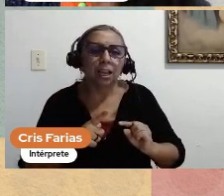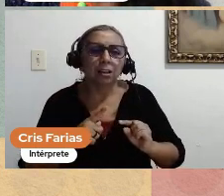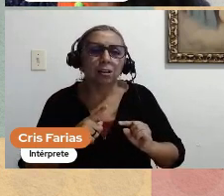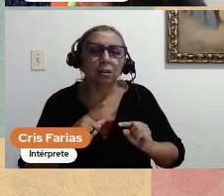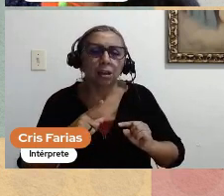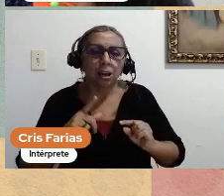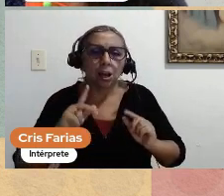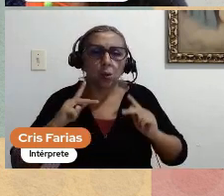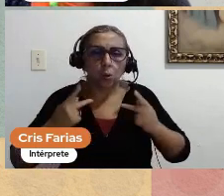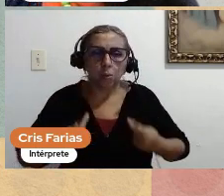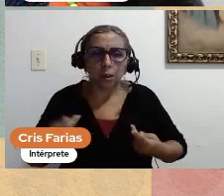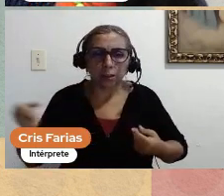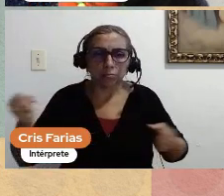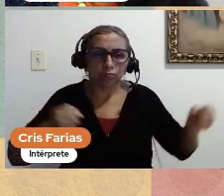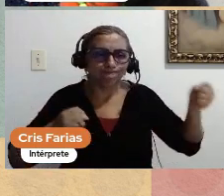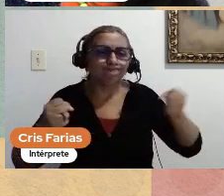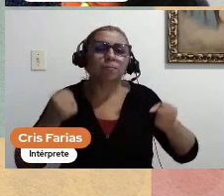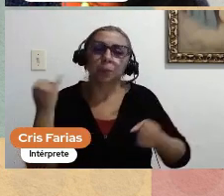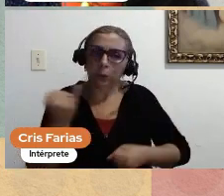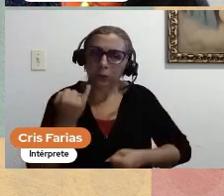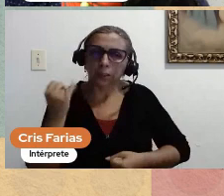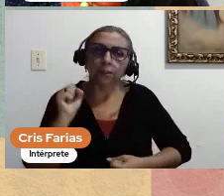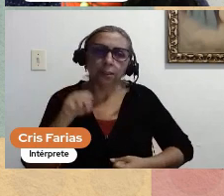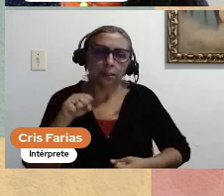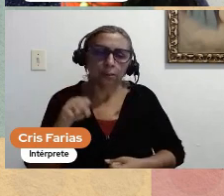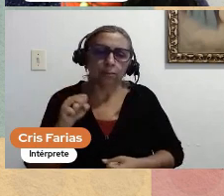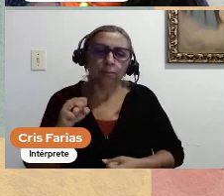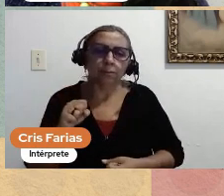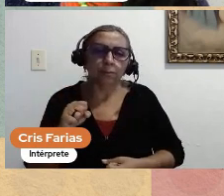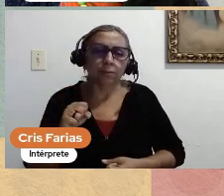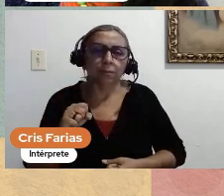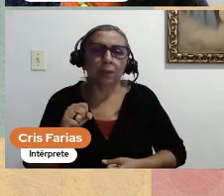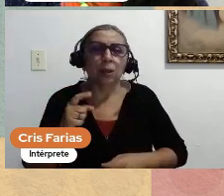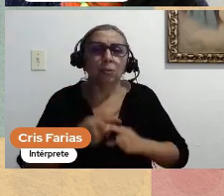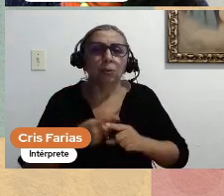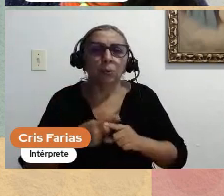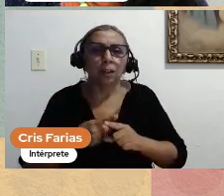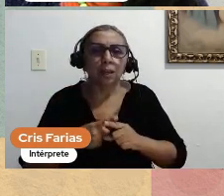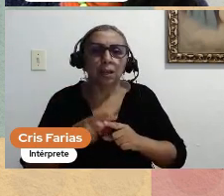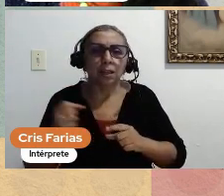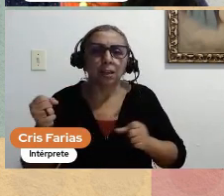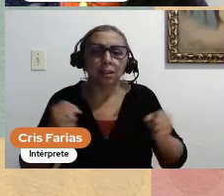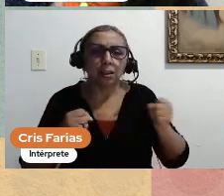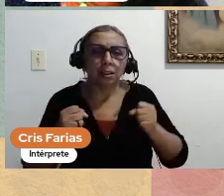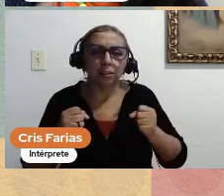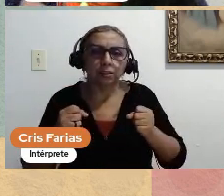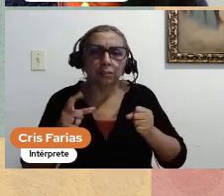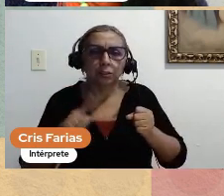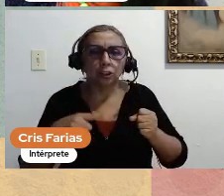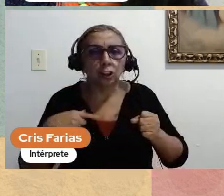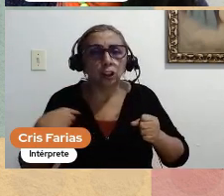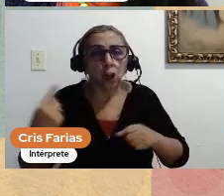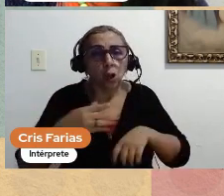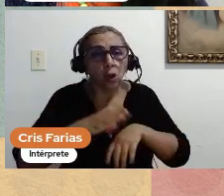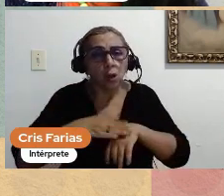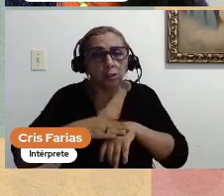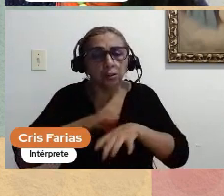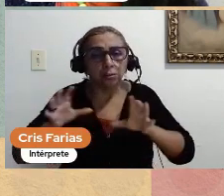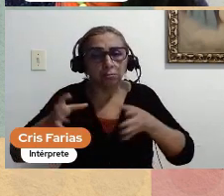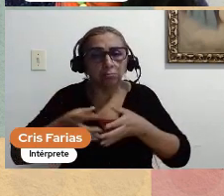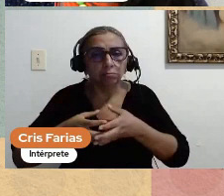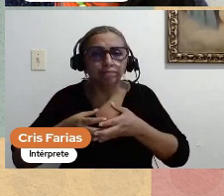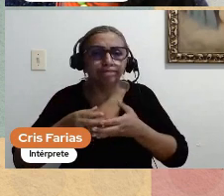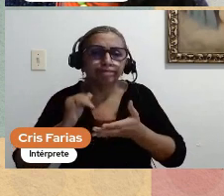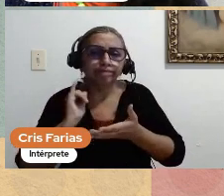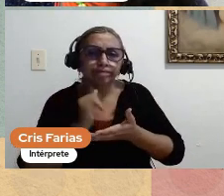humano é fundamental, até porque o primeiro recurso informacional somos nós, que é a oralidade.